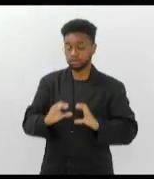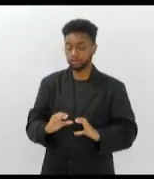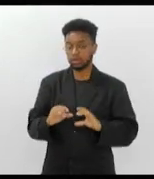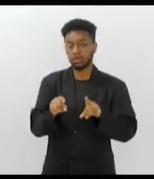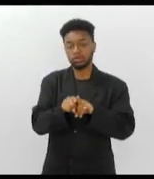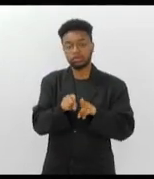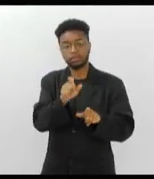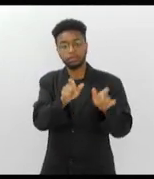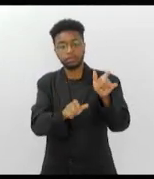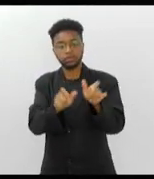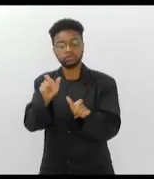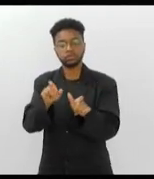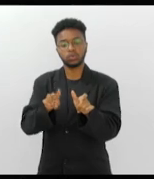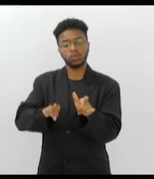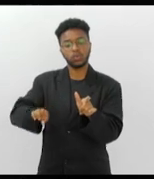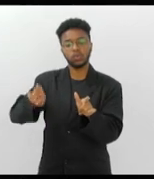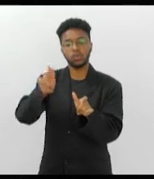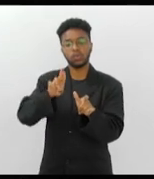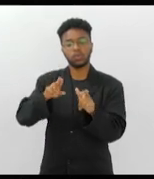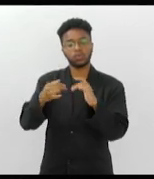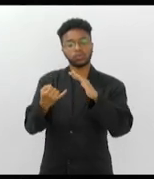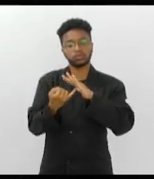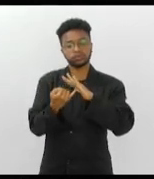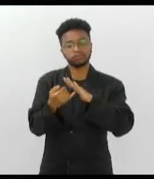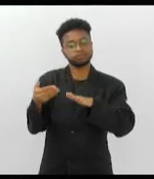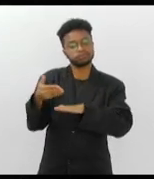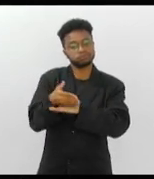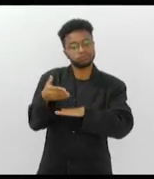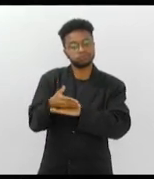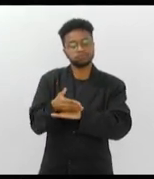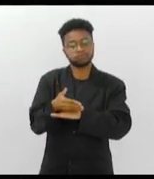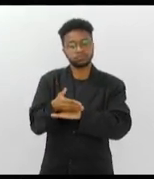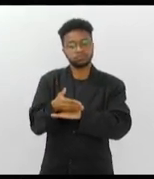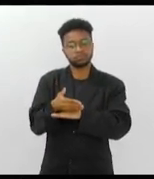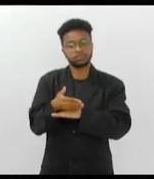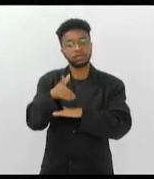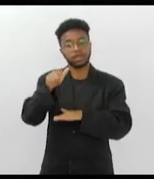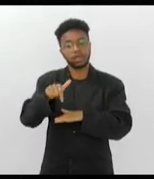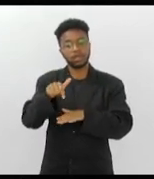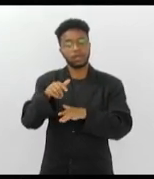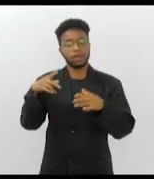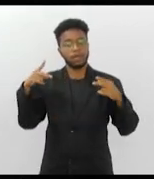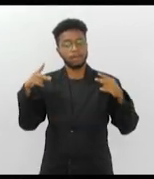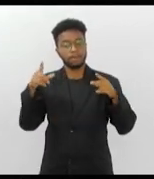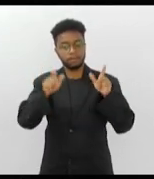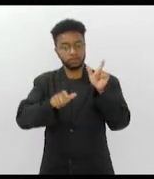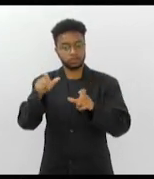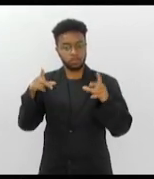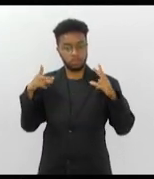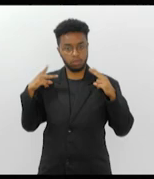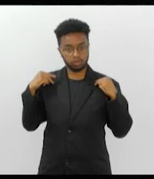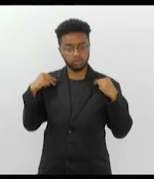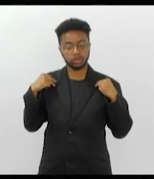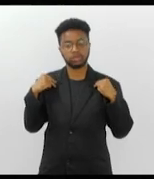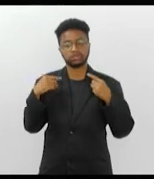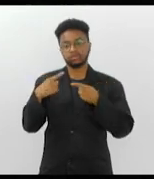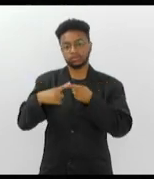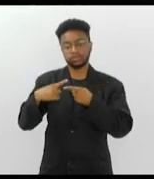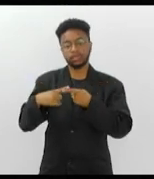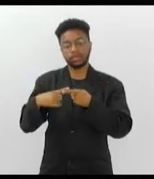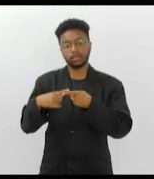usuário daquela instituição, que são os motoristas